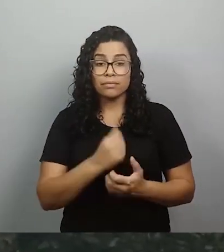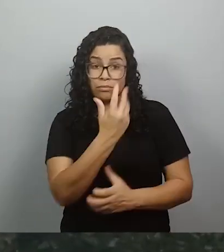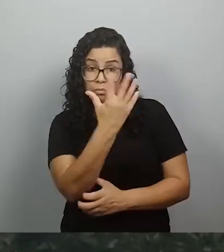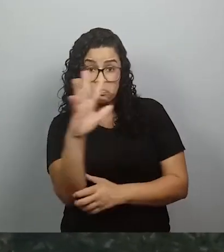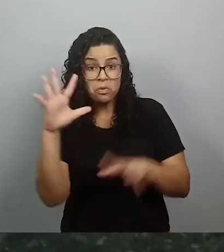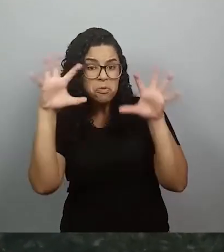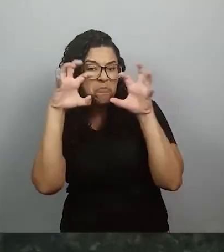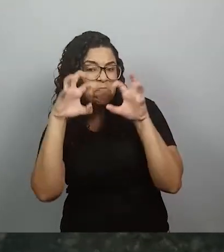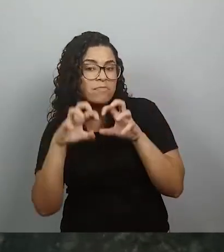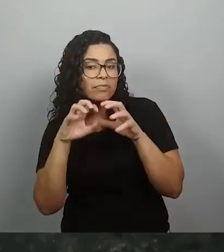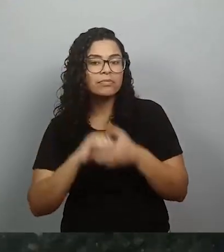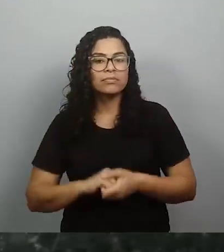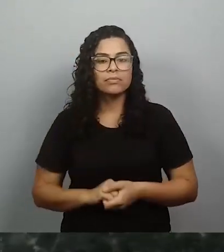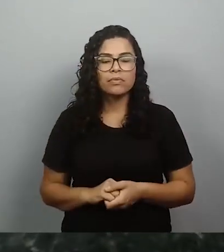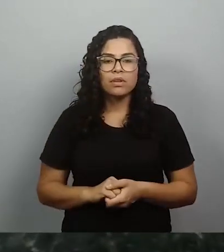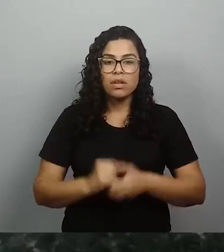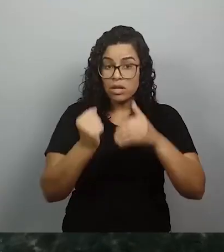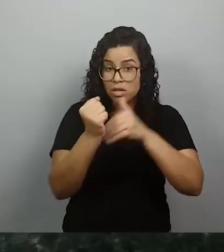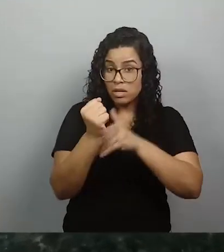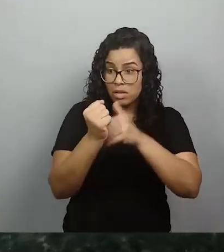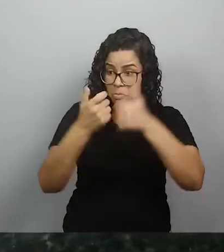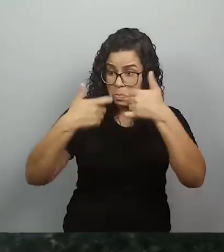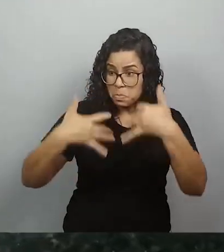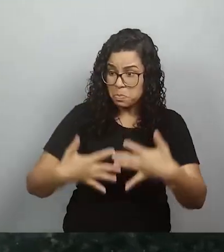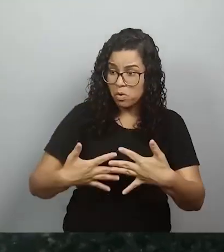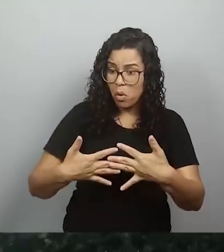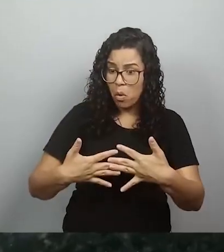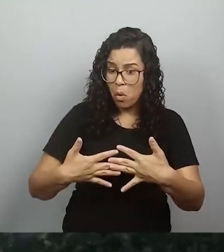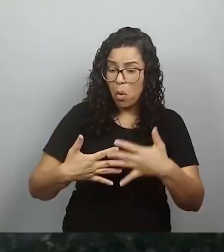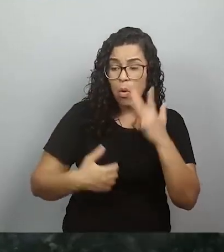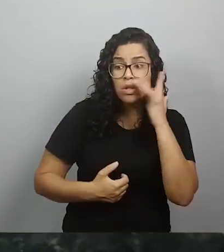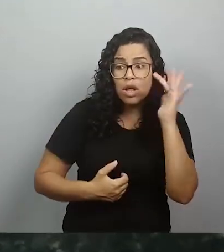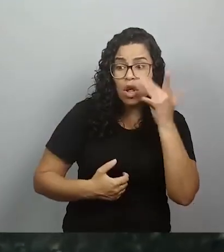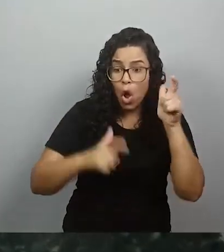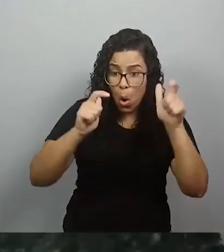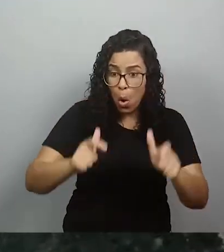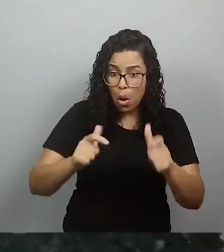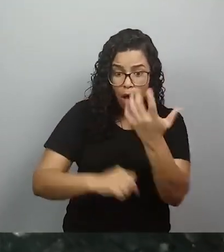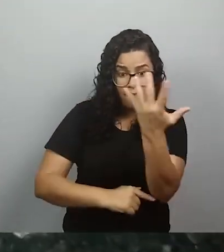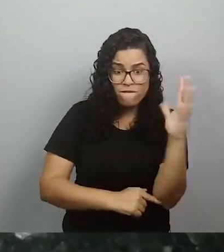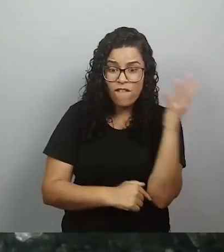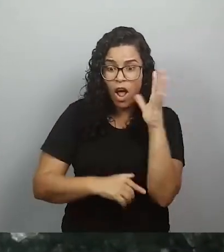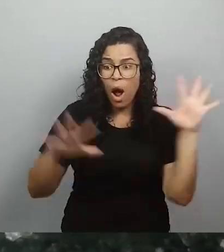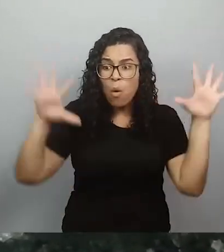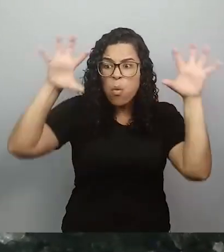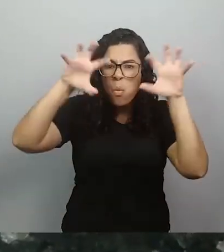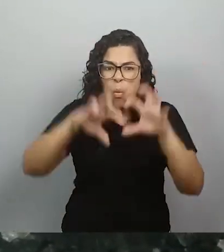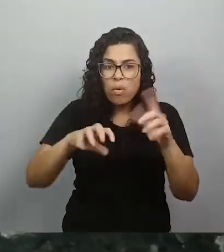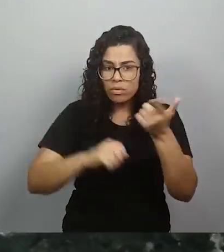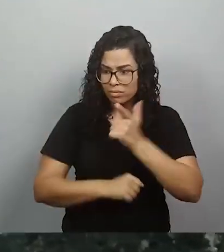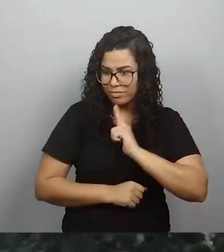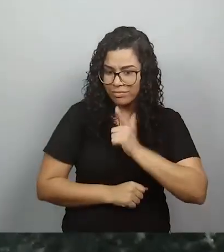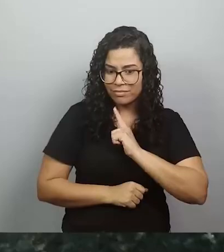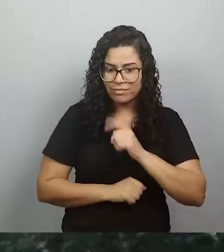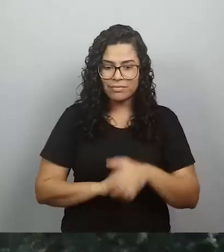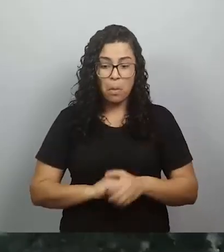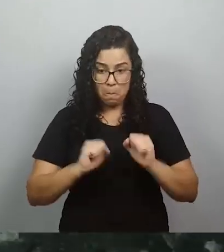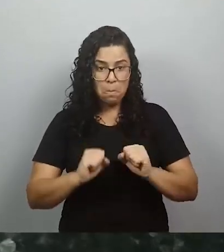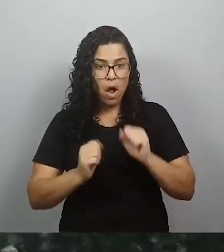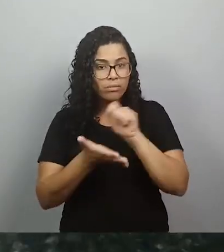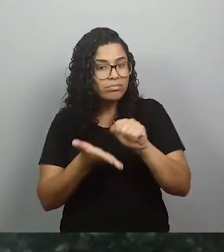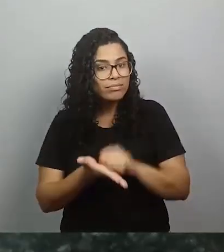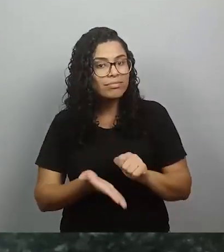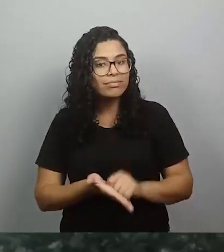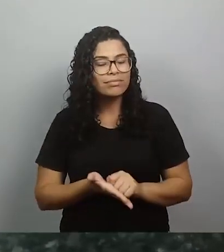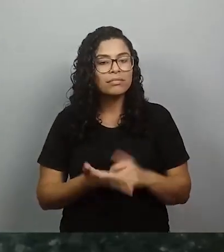No enigma falou que o tesouro estava na floresta cheia de monstros? Ah, no enigma pode escrever assim?